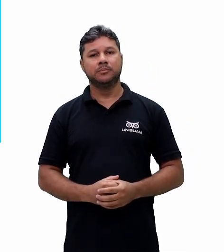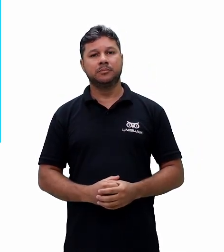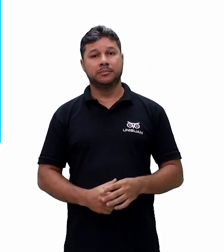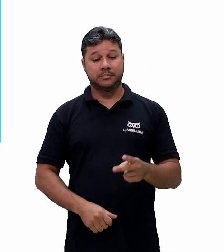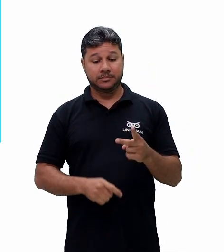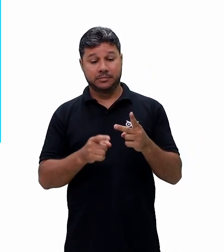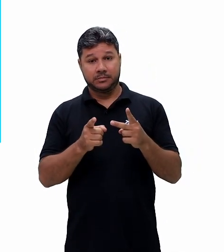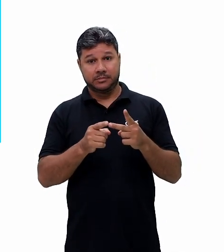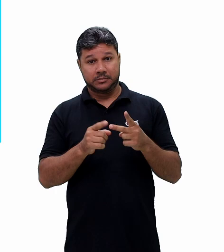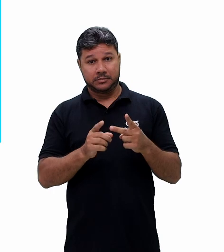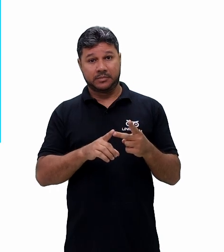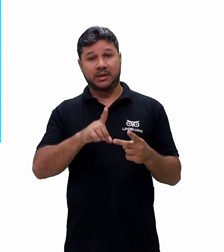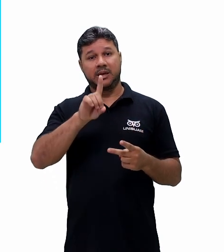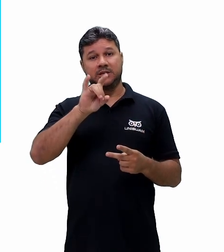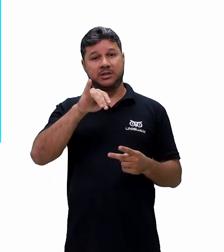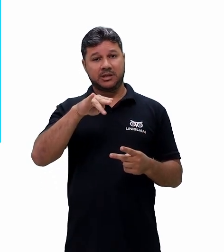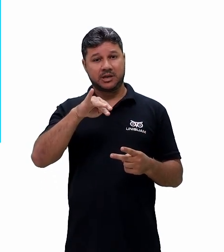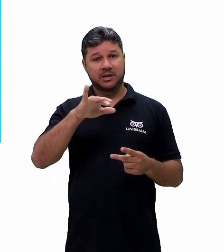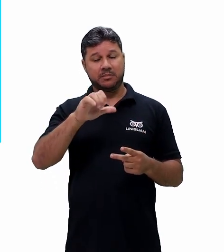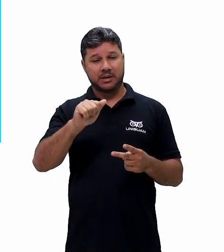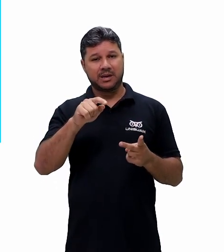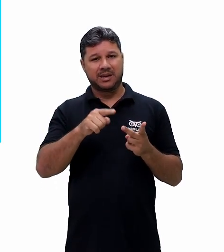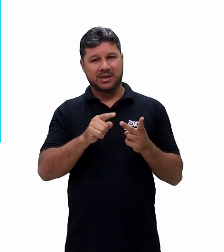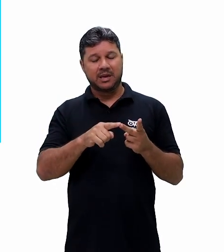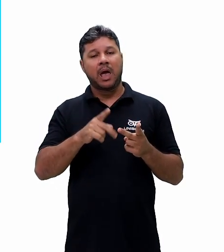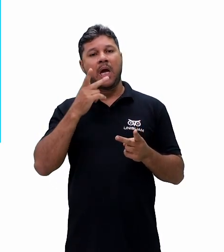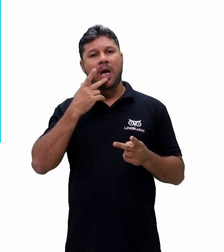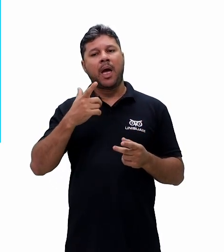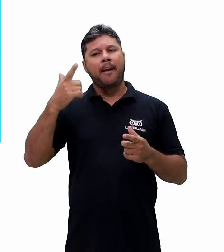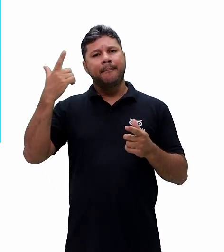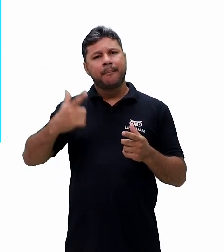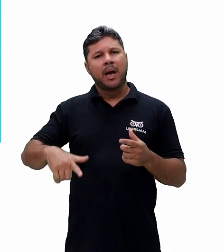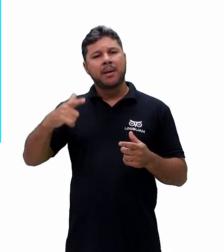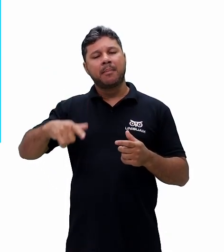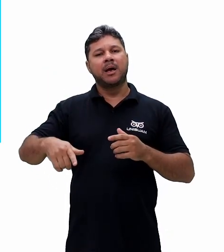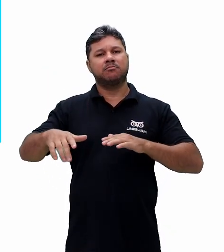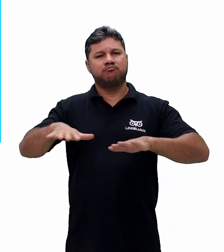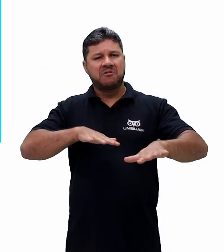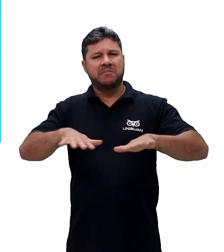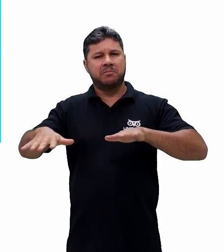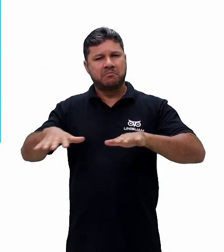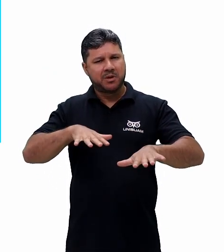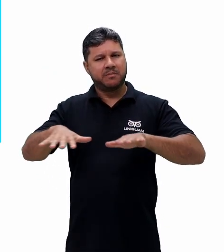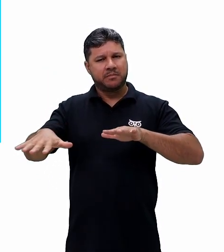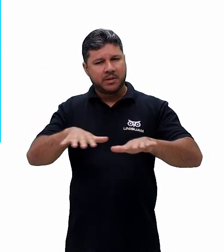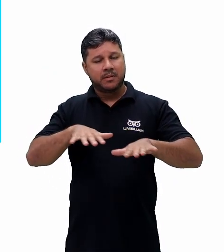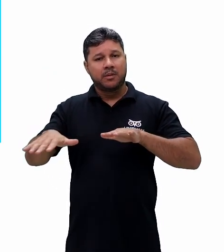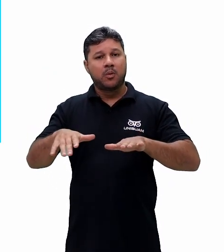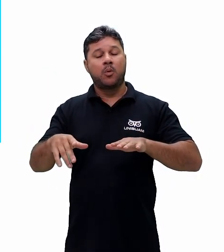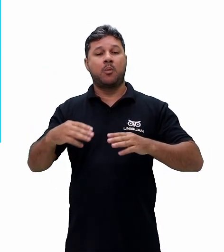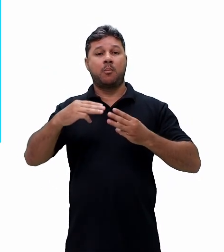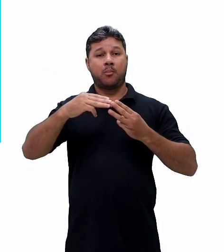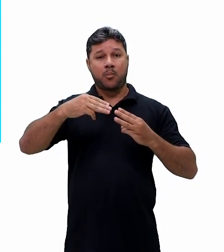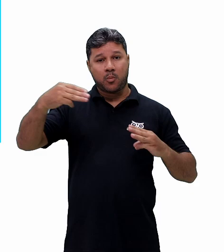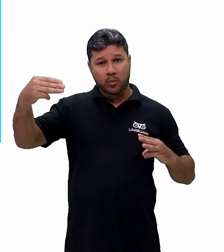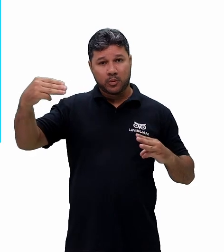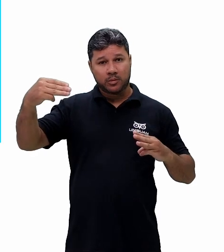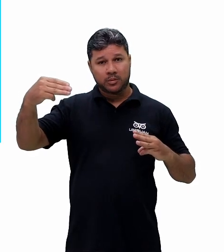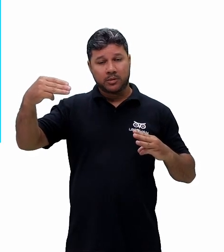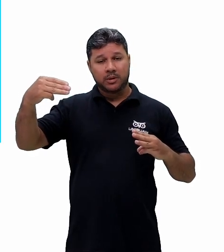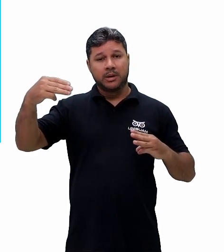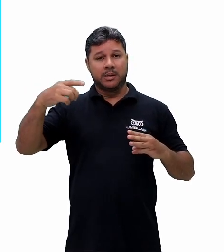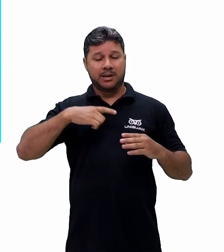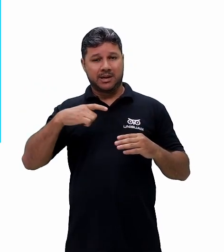Já o método dinâmico é caracterizado por repetidas contrações dos